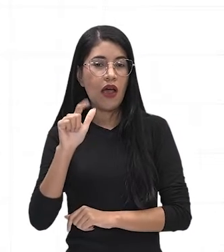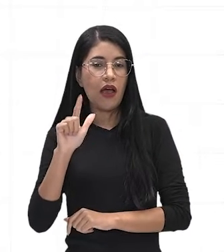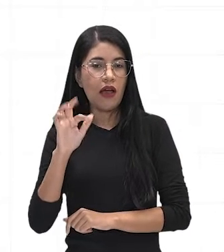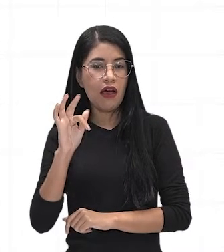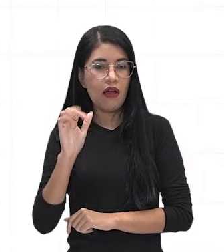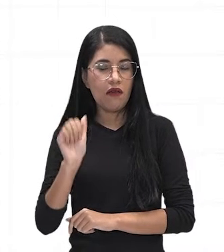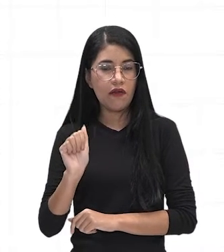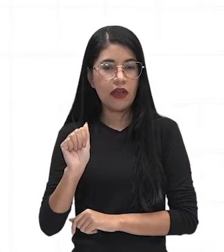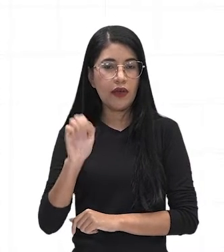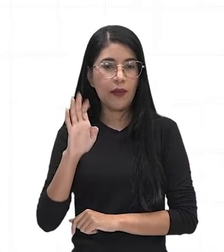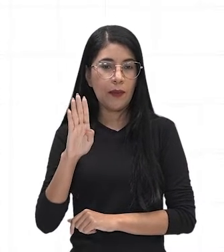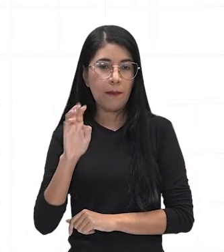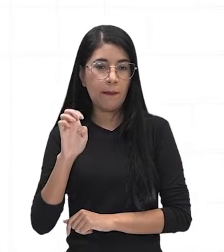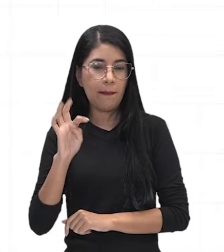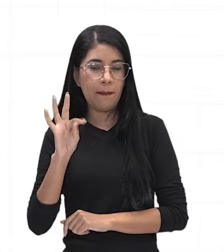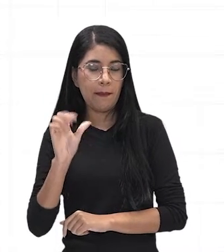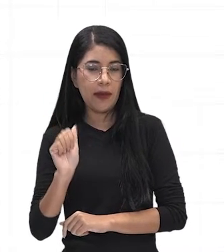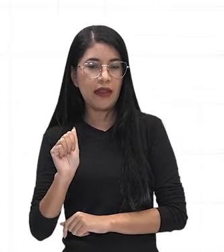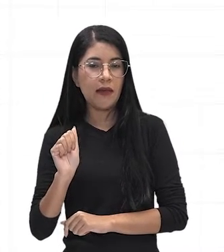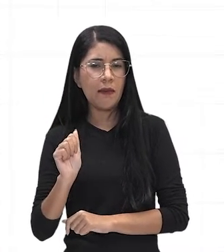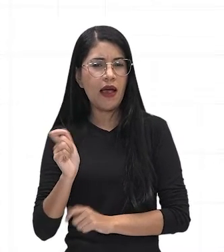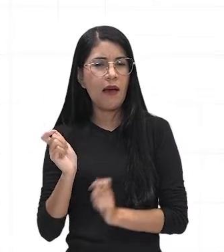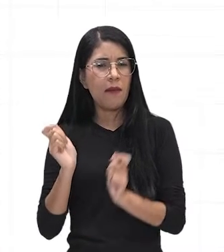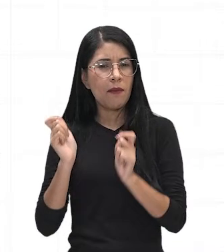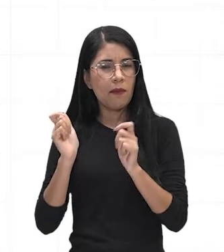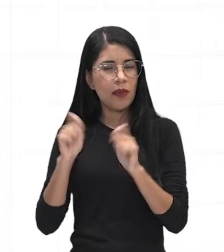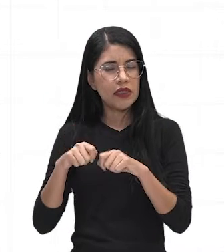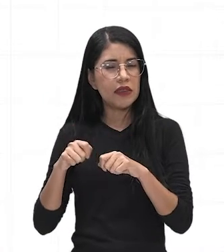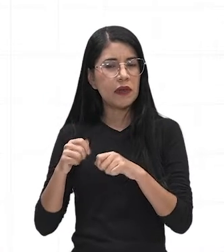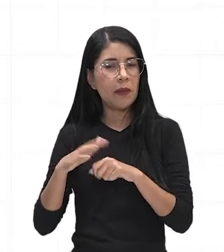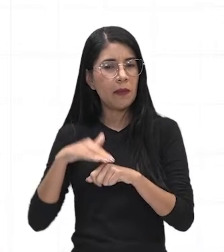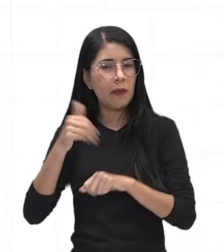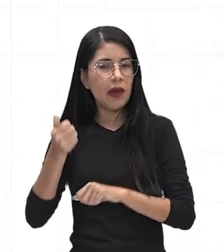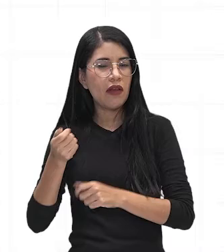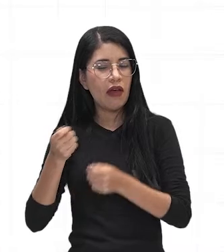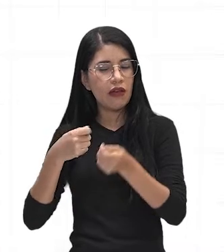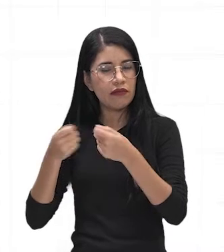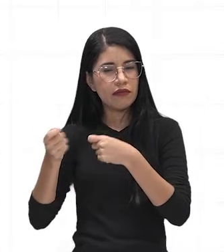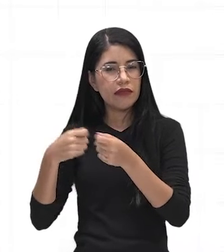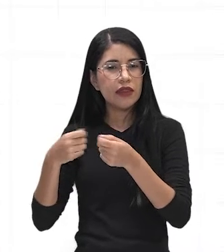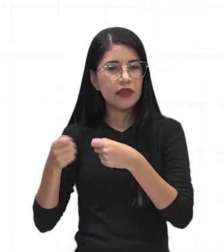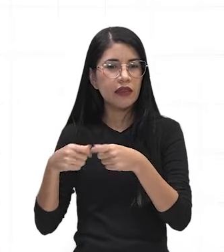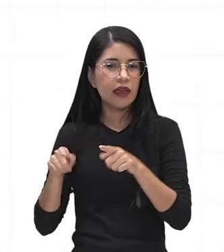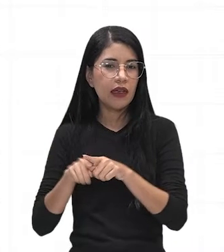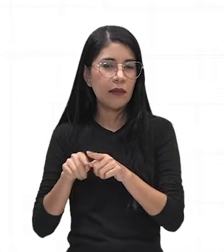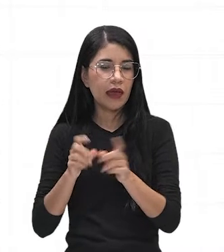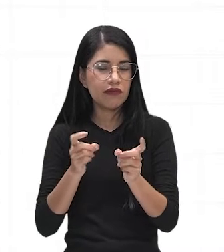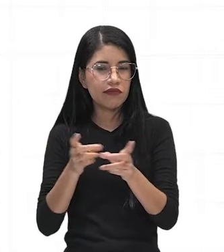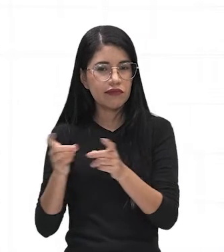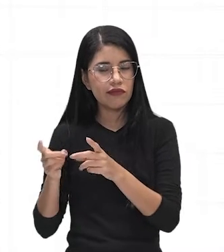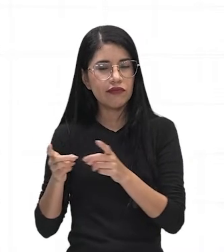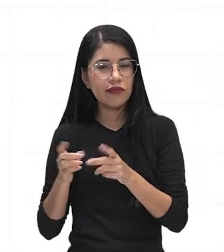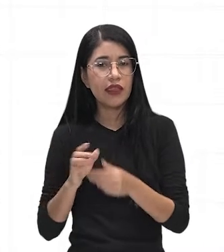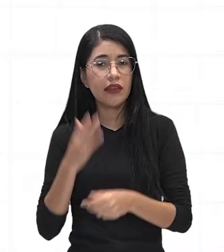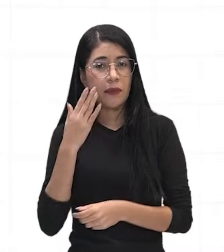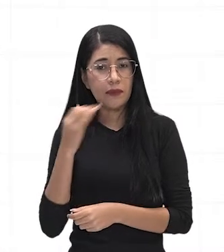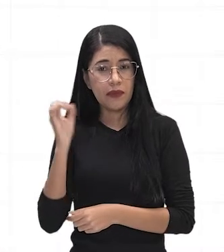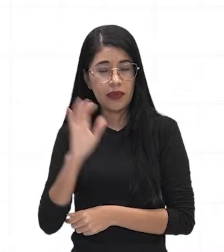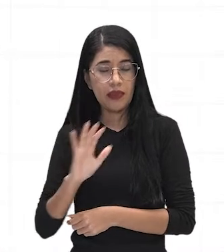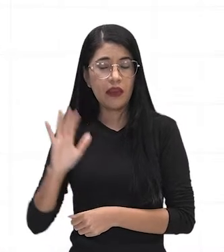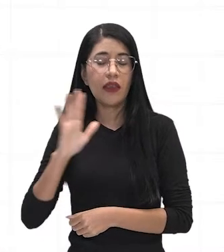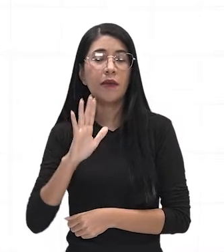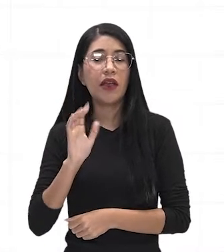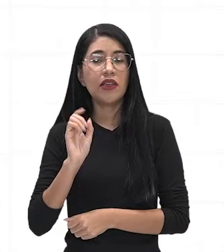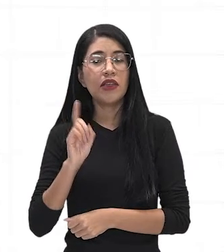para controlar e facilitar, então, o comércio. Essa é a imagem que vocês têm exatamente, então, do alfabeto, tá? Esse